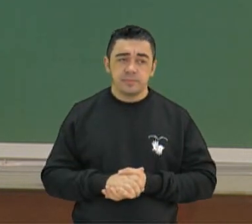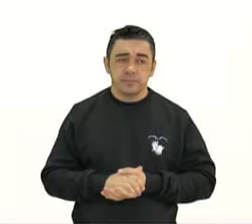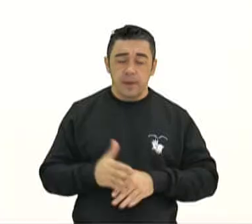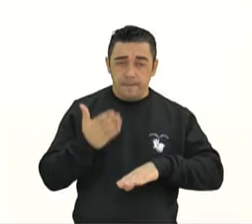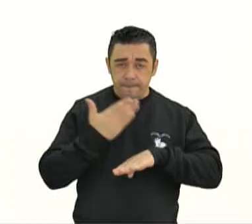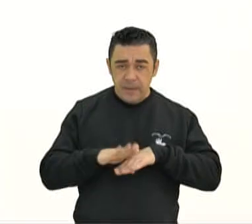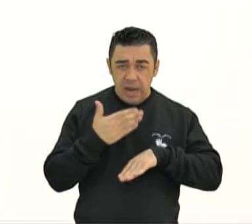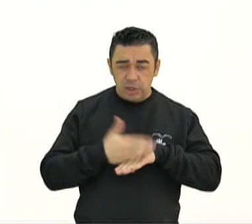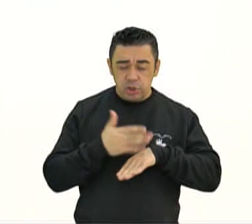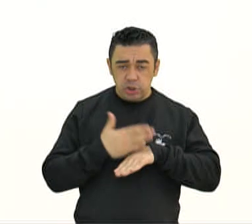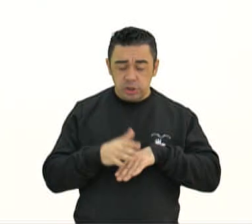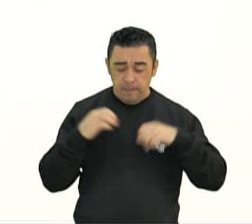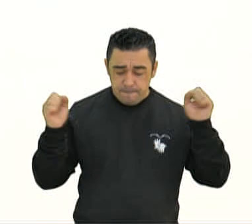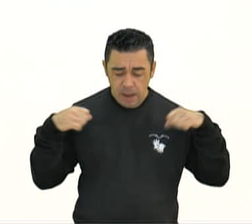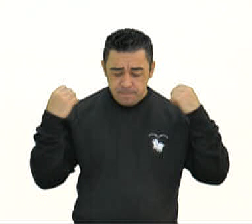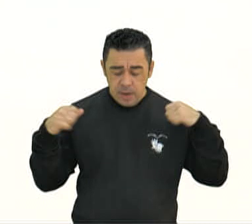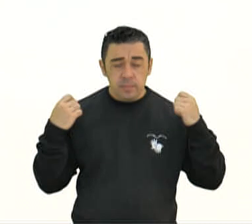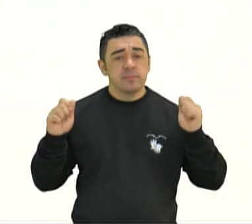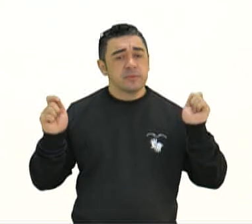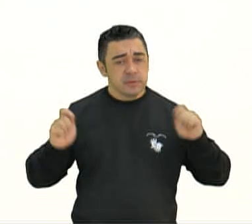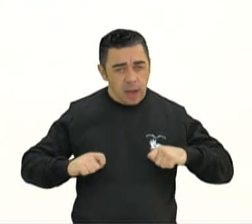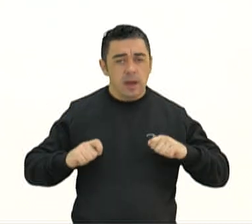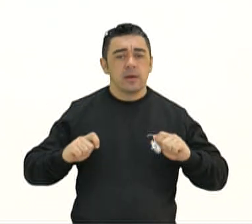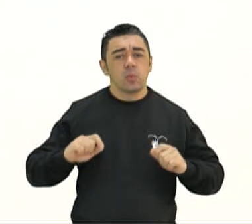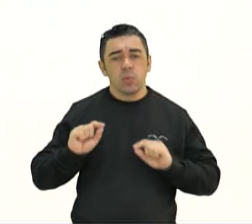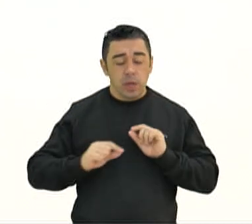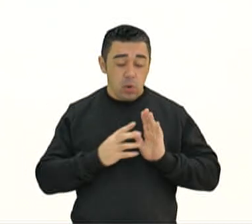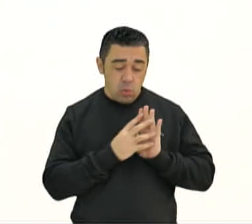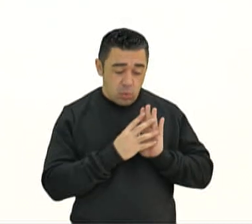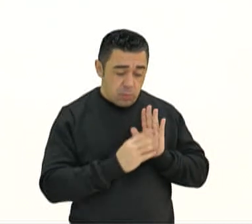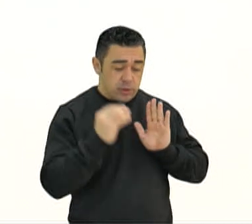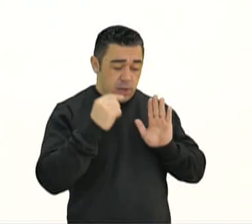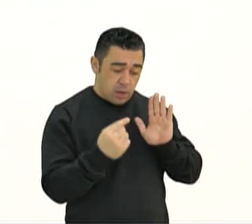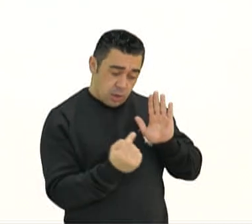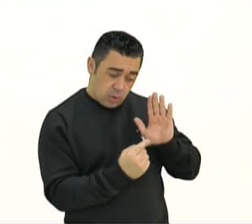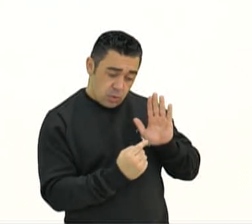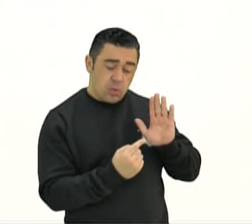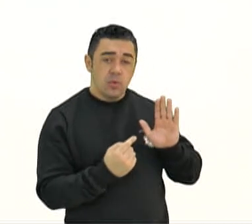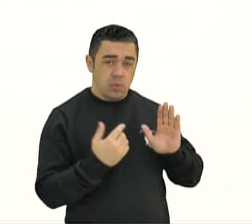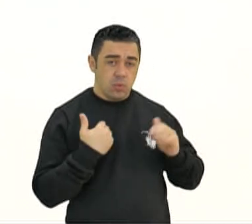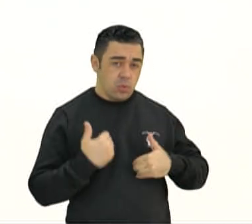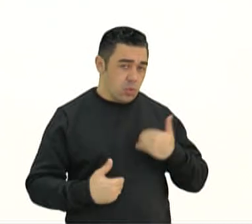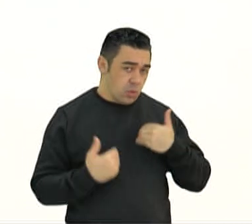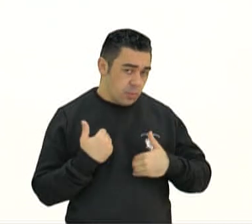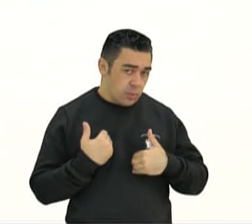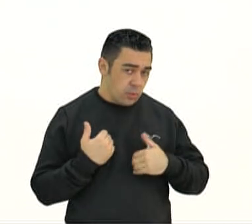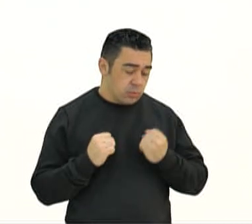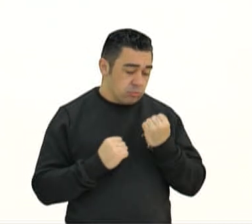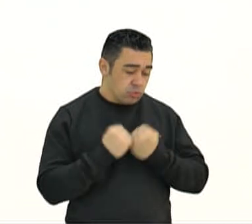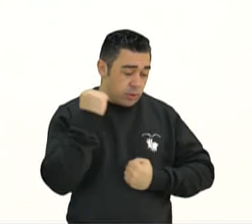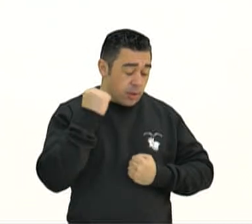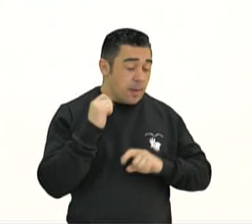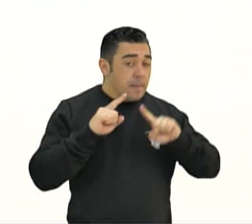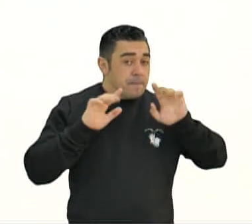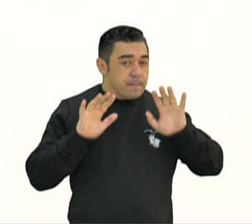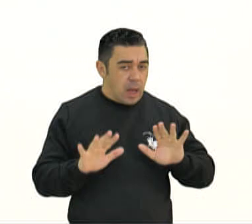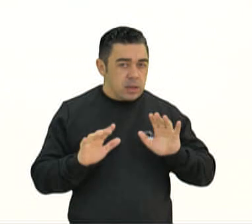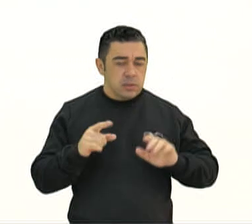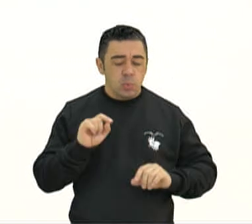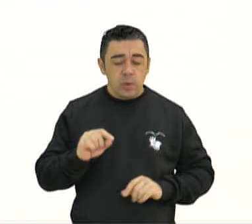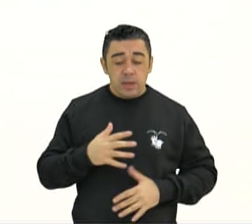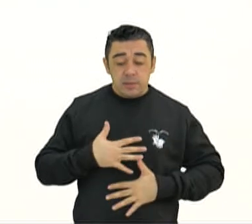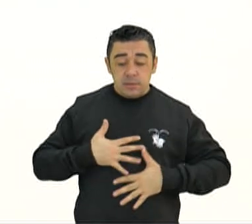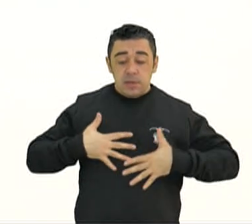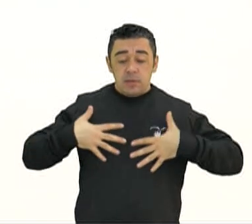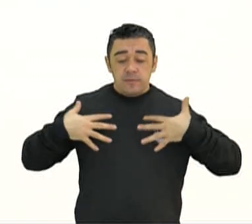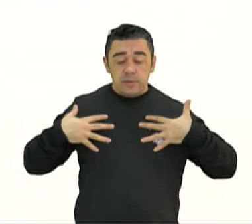prática de atividade física constitui um caminho possível para a aquisição deste corpo modelo de sucesso, na expectativa de uma eventual